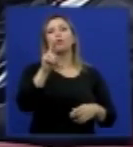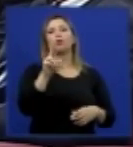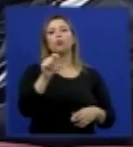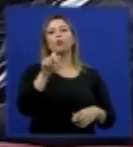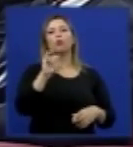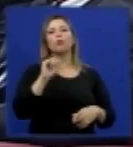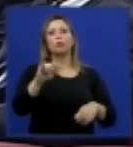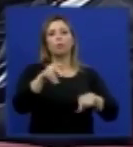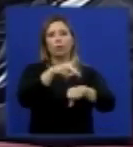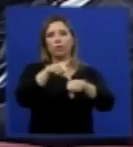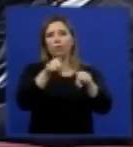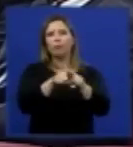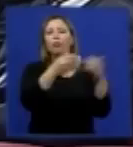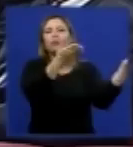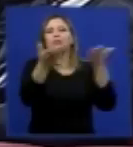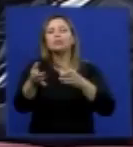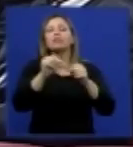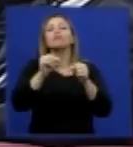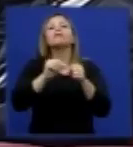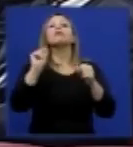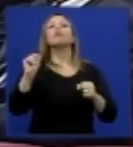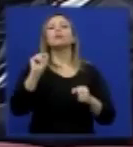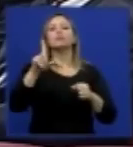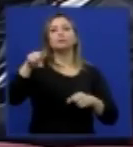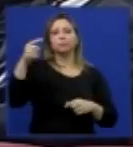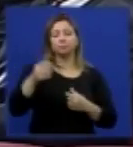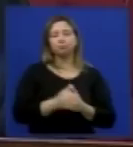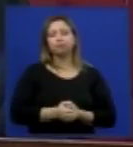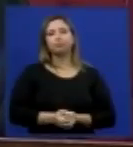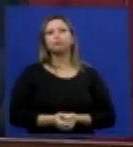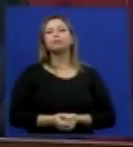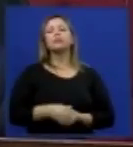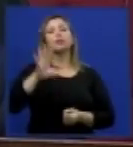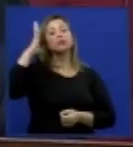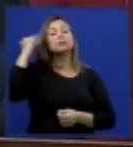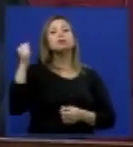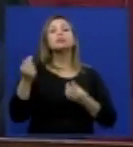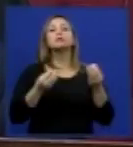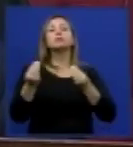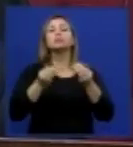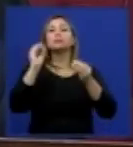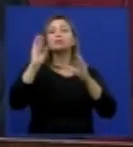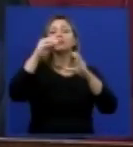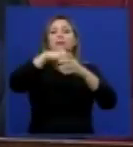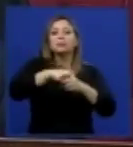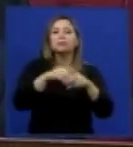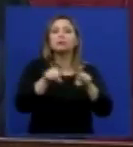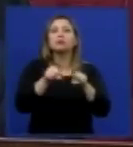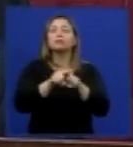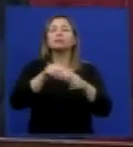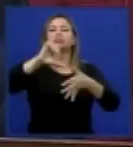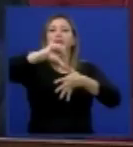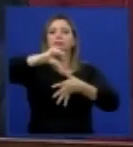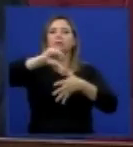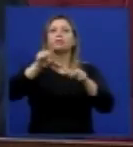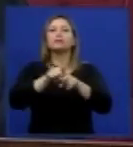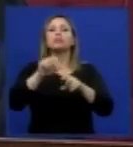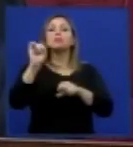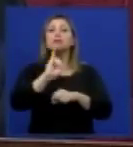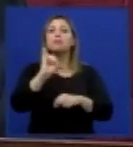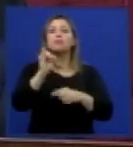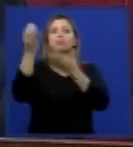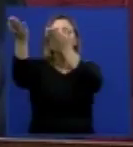Nesse sentido, foi editada a Resolução CONAMA número 301, com o único propósito de incluir os pneus remoldados do Mercosul, cuja importação só